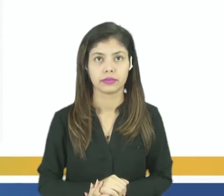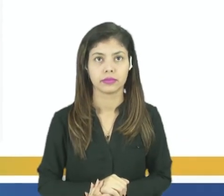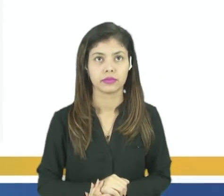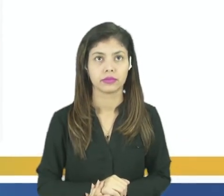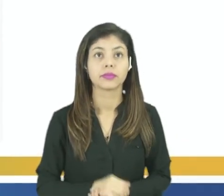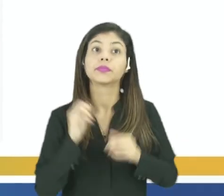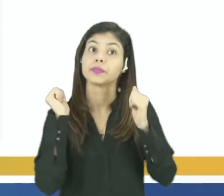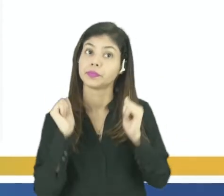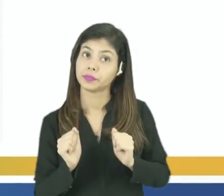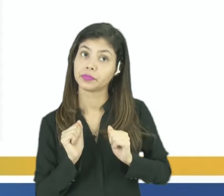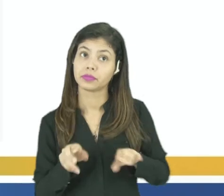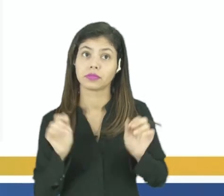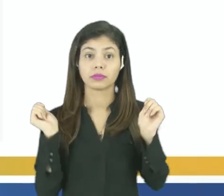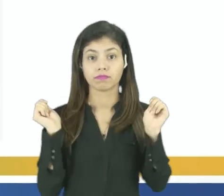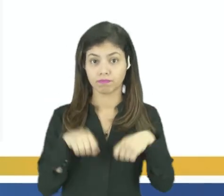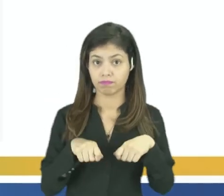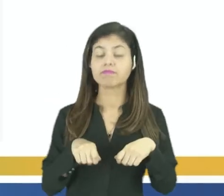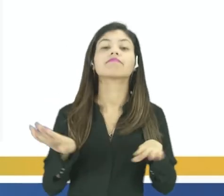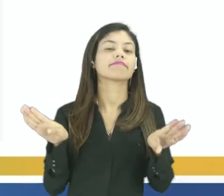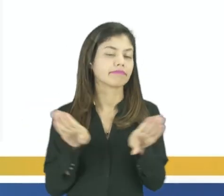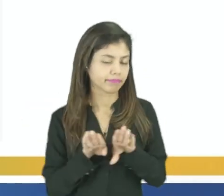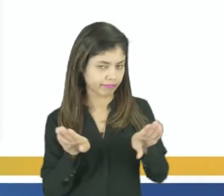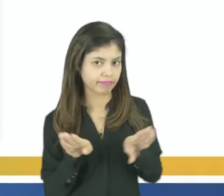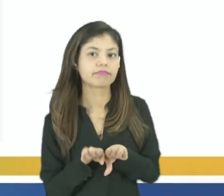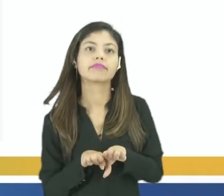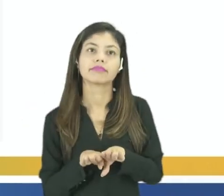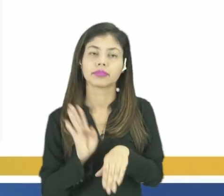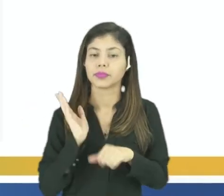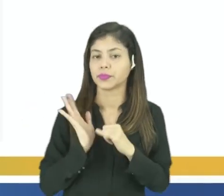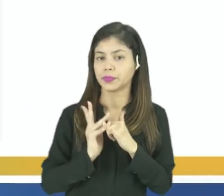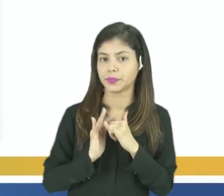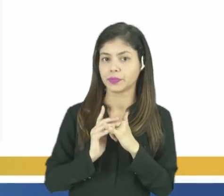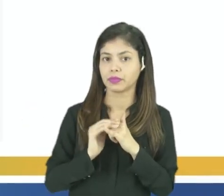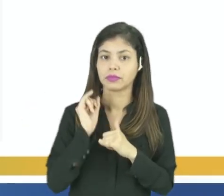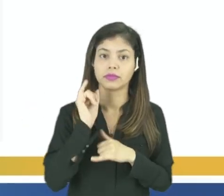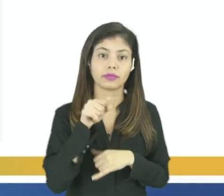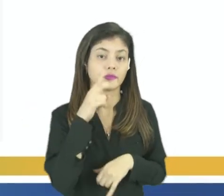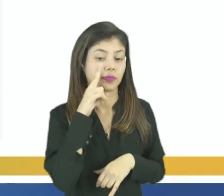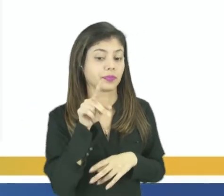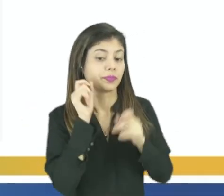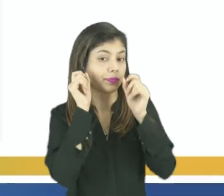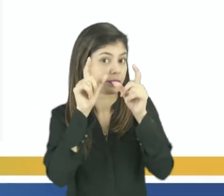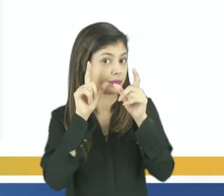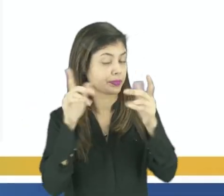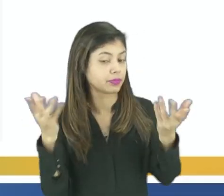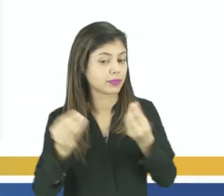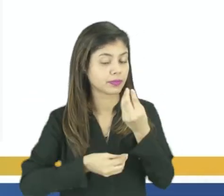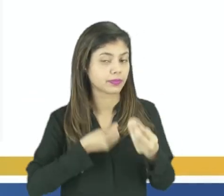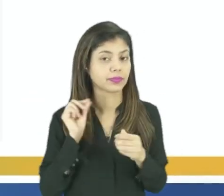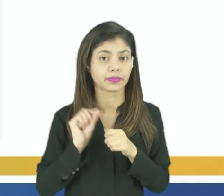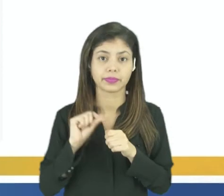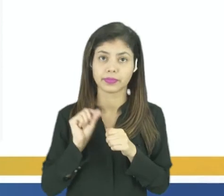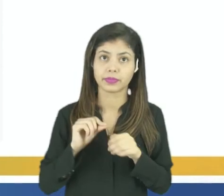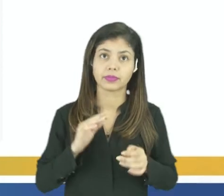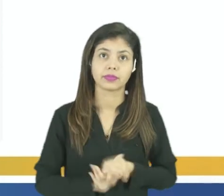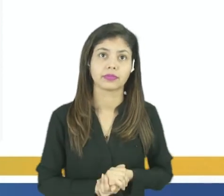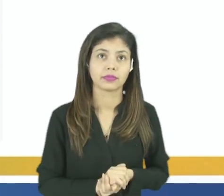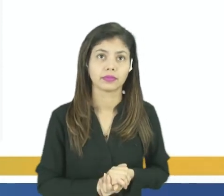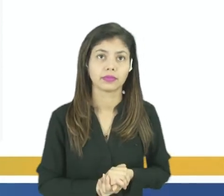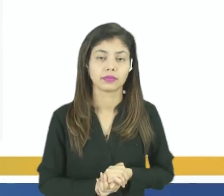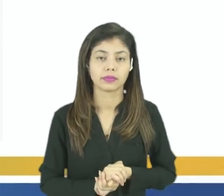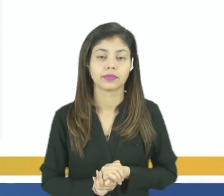ó. Então é super complicado fazer isso, tá? Tem que medir ali com o medidor de ângulos, tudo certinho, mas com base nisso